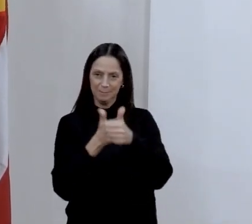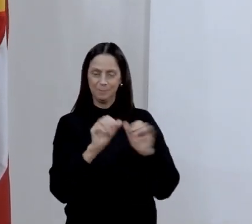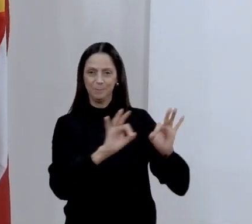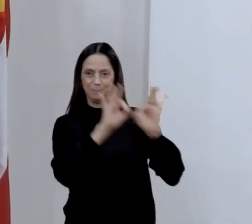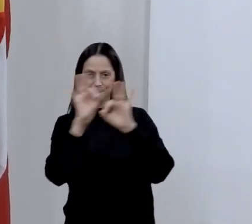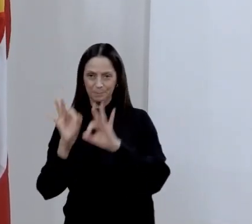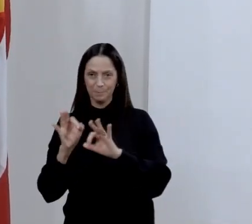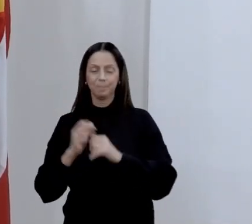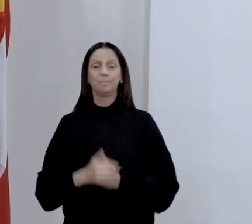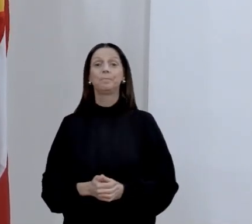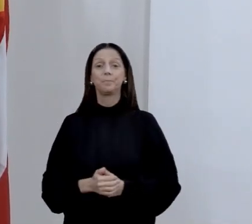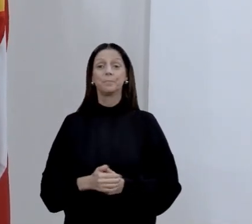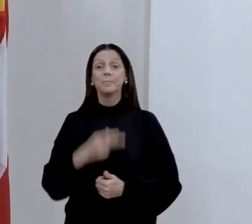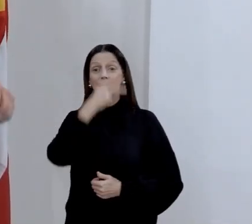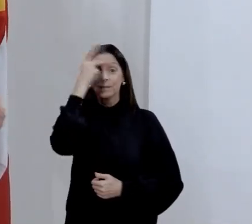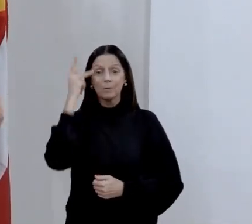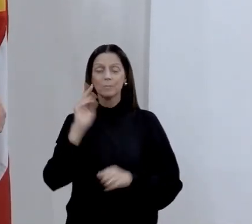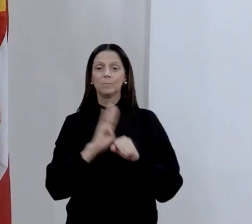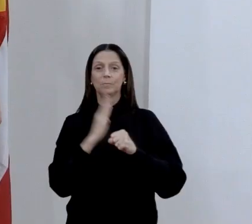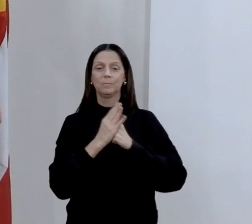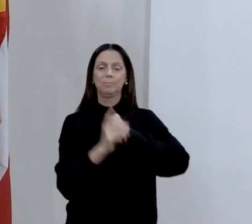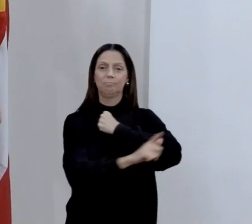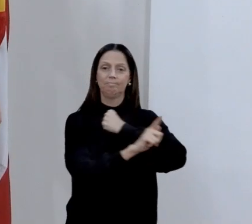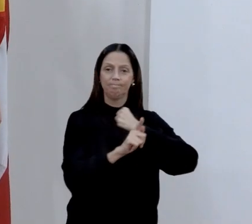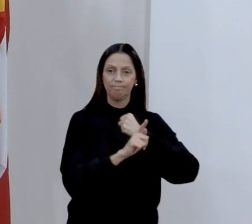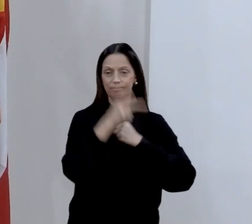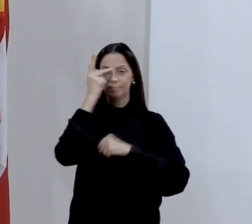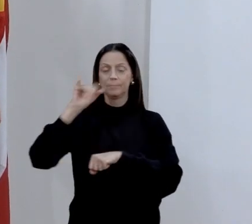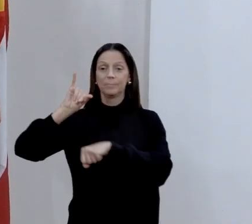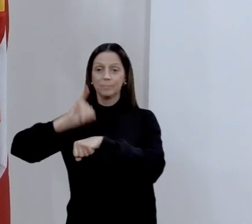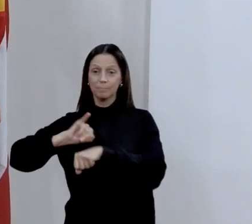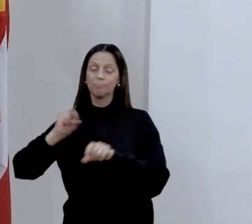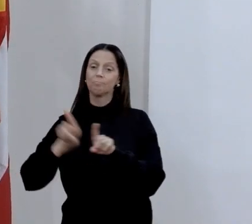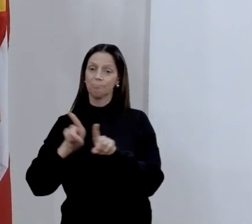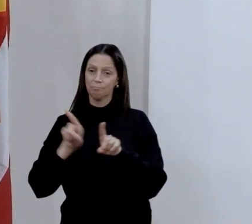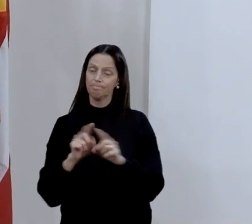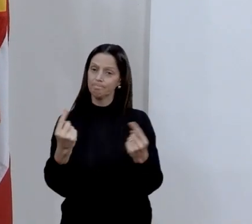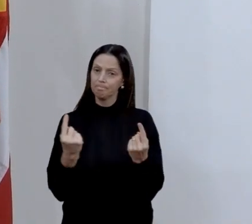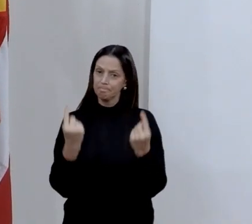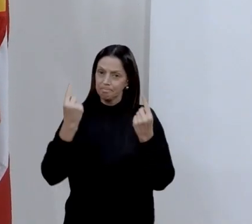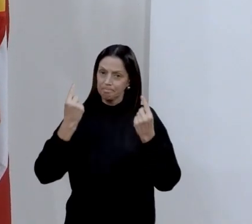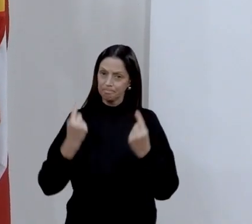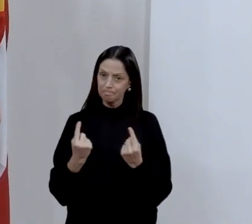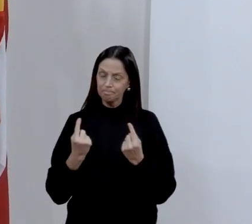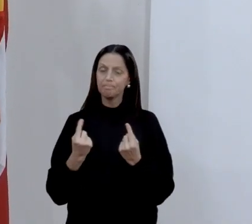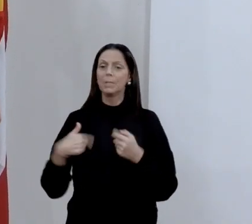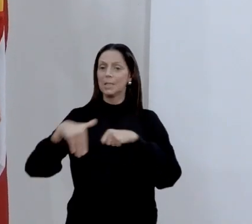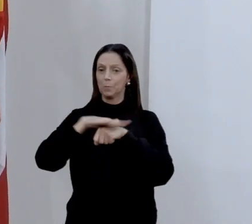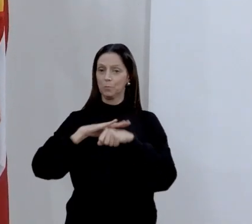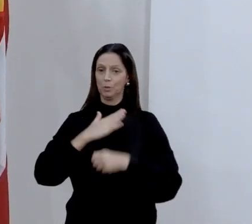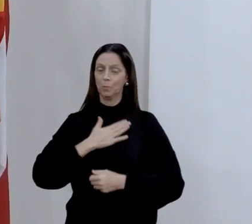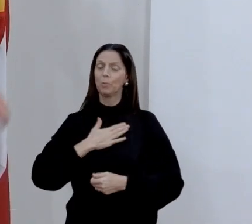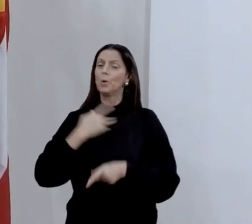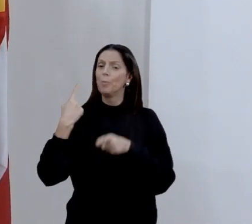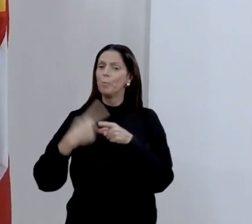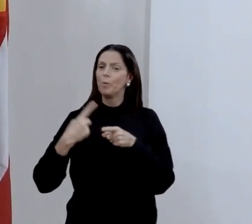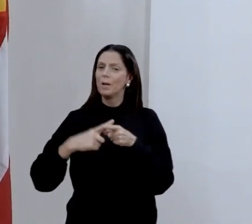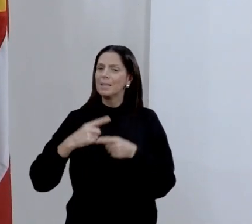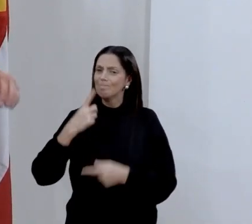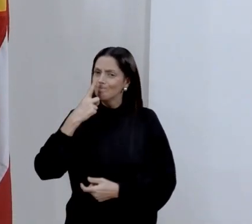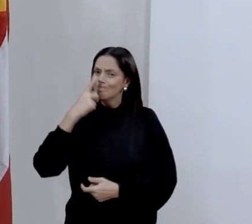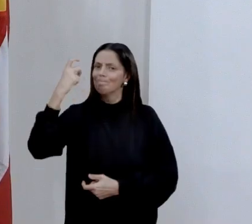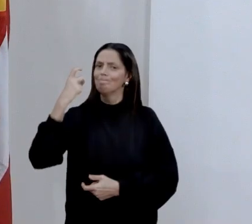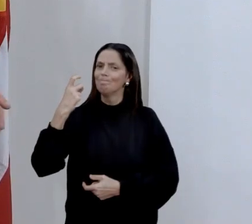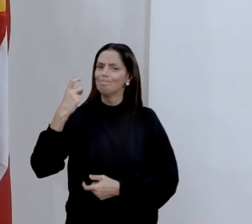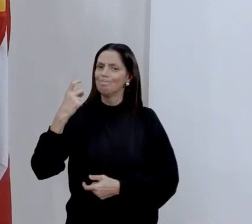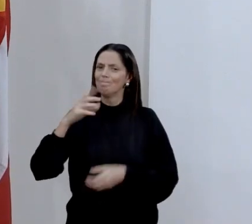e também da região central aqui da nossa cidade, por causa de um cheiro de esgoto,